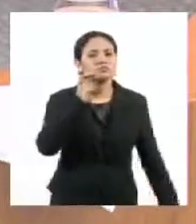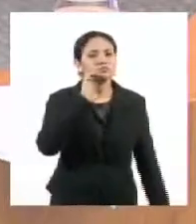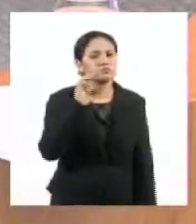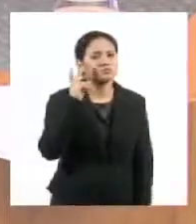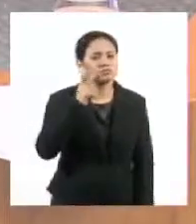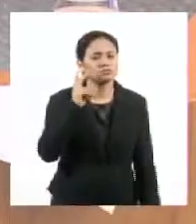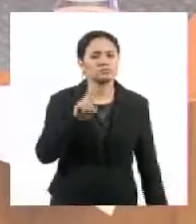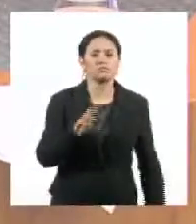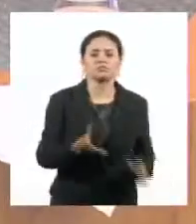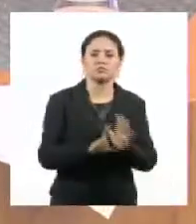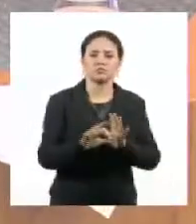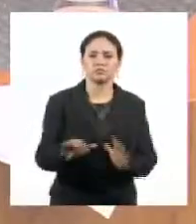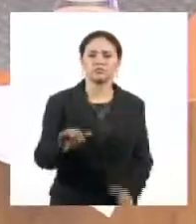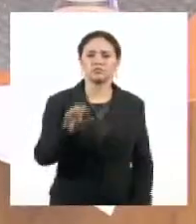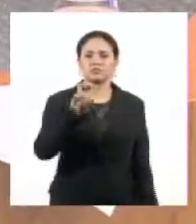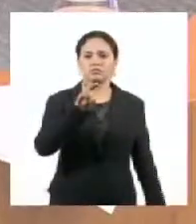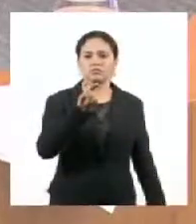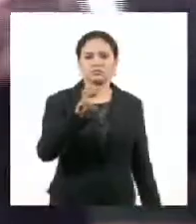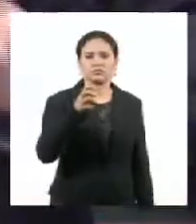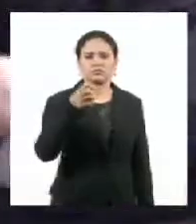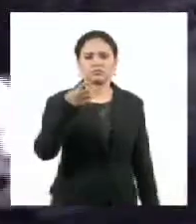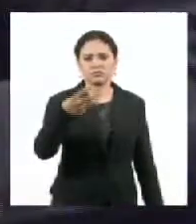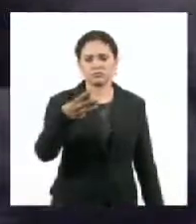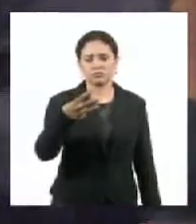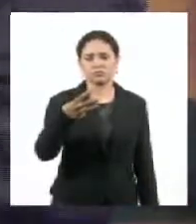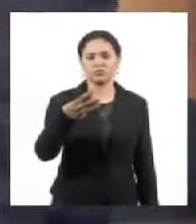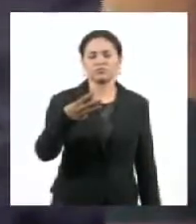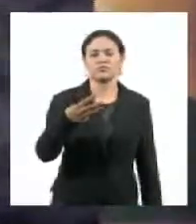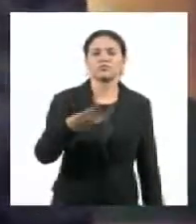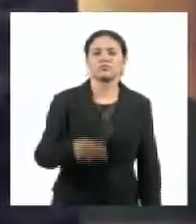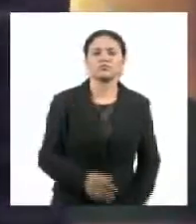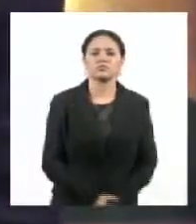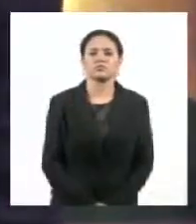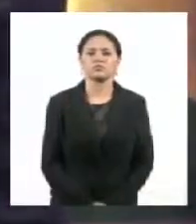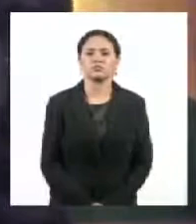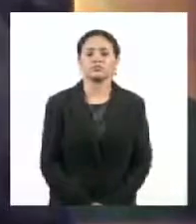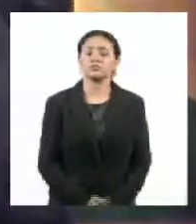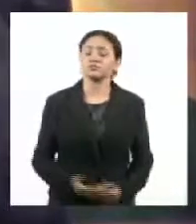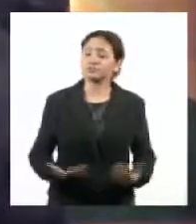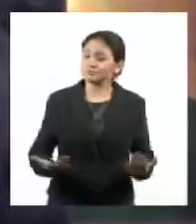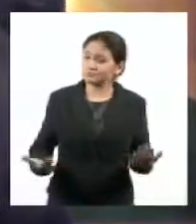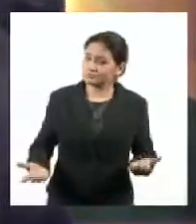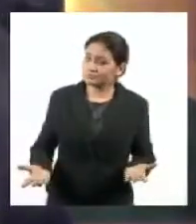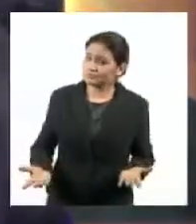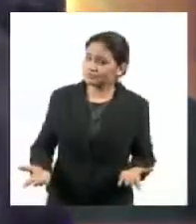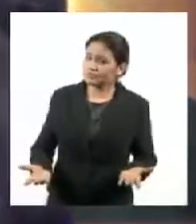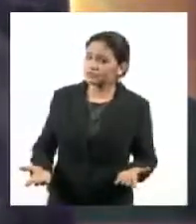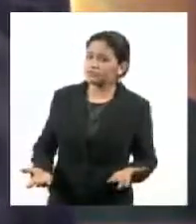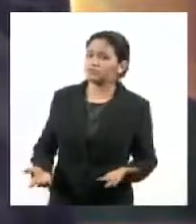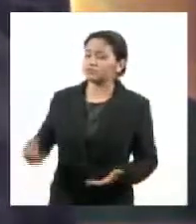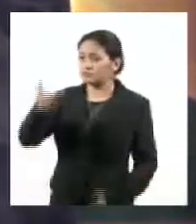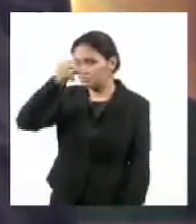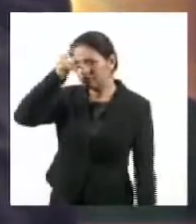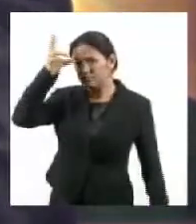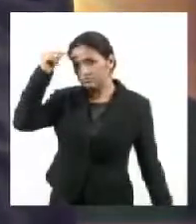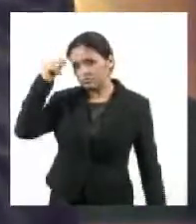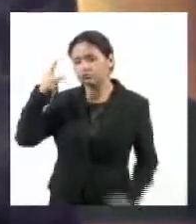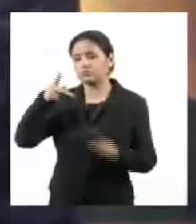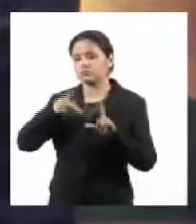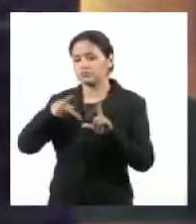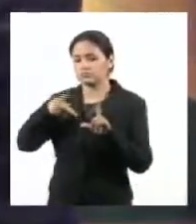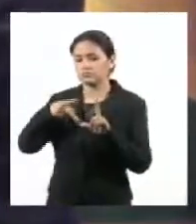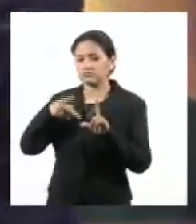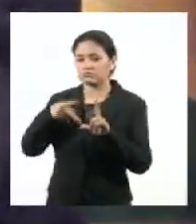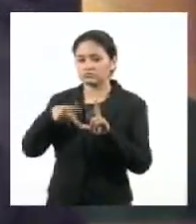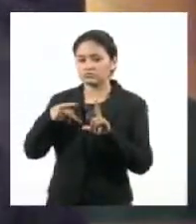número 553 de 29 de 2013. Agora, pasmem, senhores, a Prefeitura de Passo do Miá, por exemplo, no